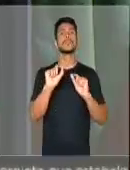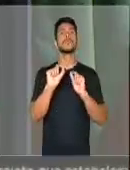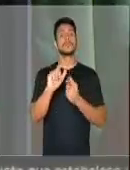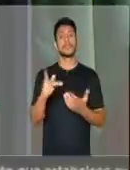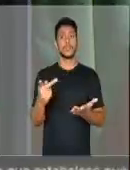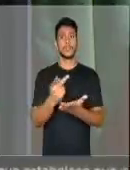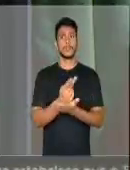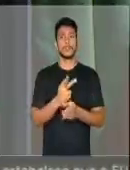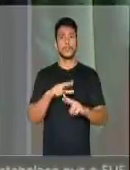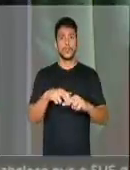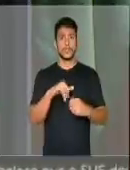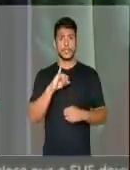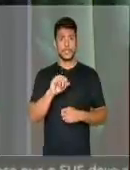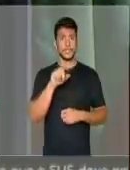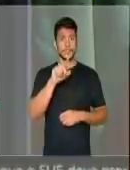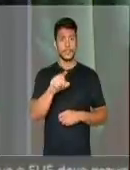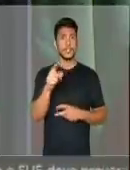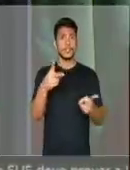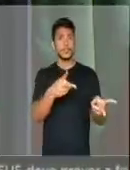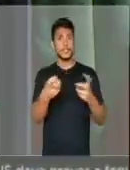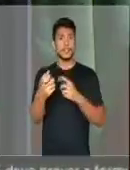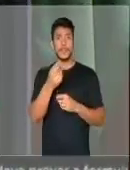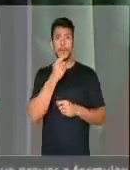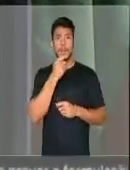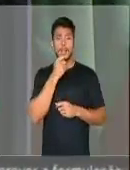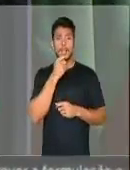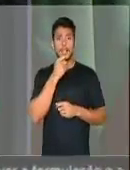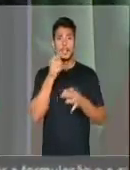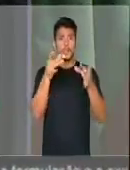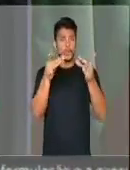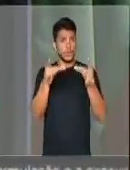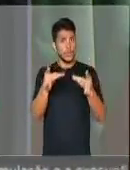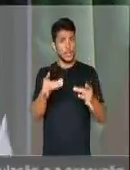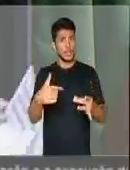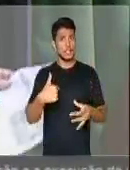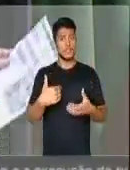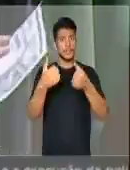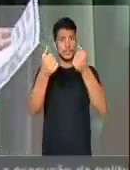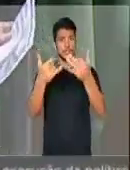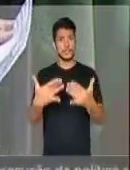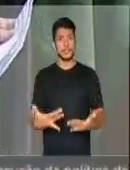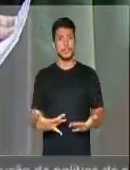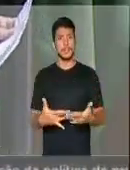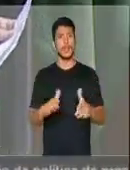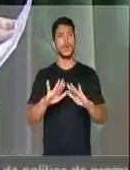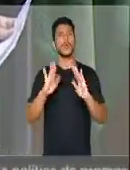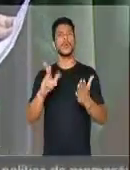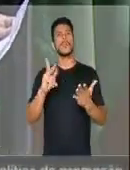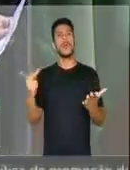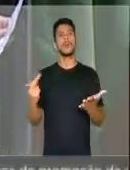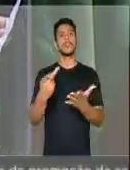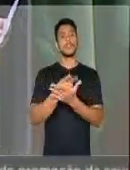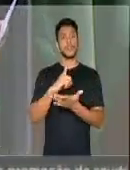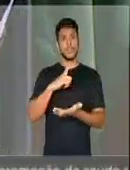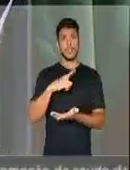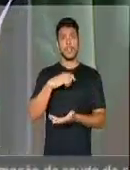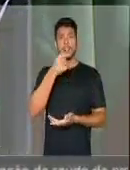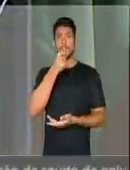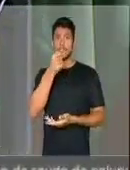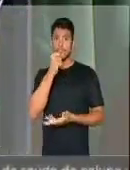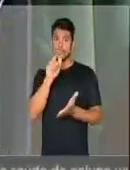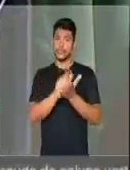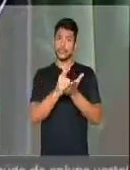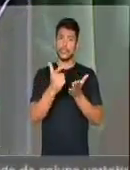maracutaia, que se o senhor não se ateve aos detalhes que eu vou dizer, quando deu uma entrevista no jornal A